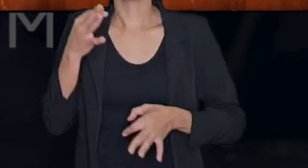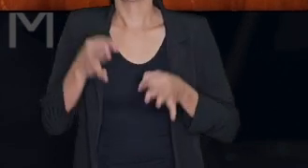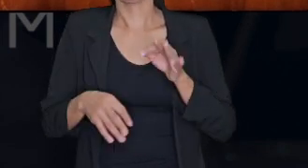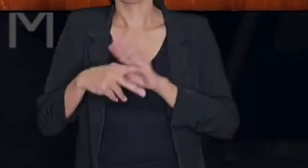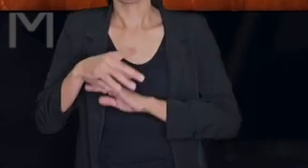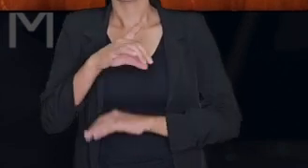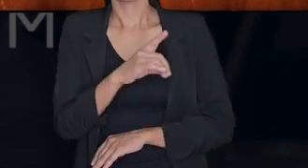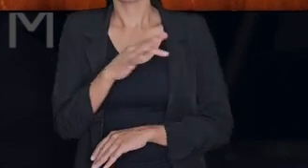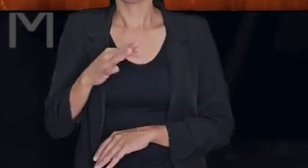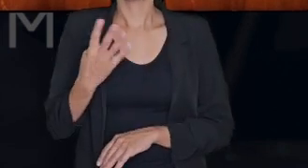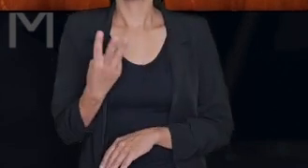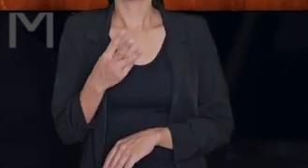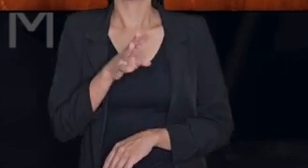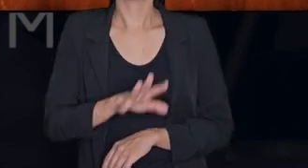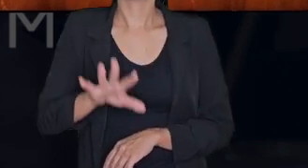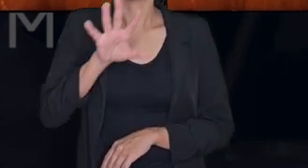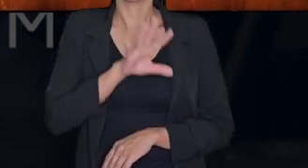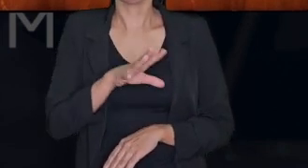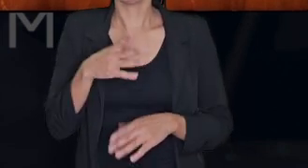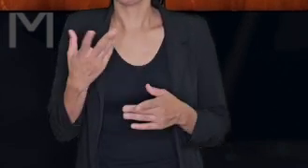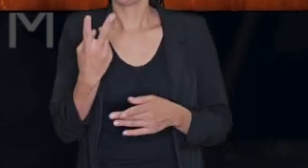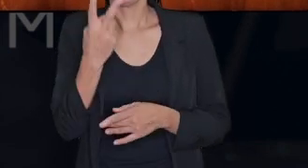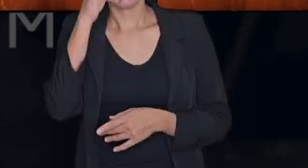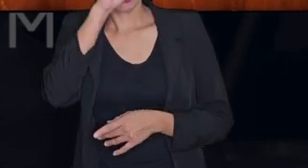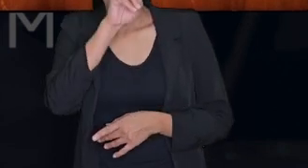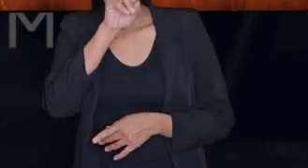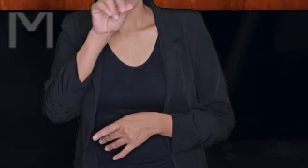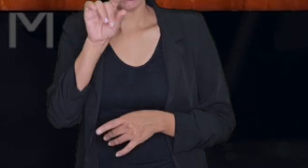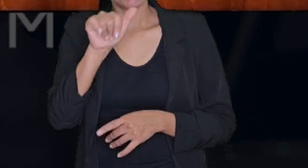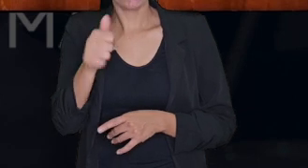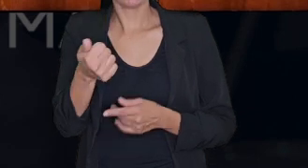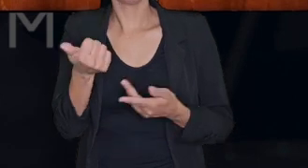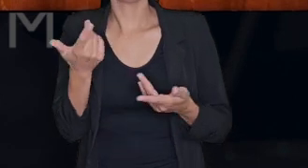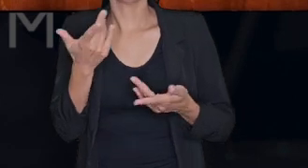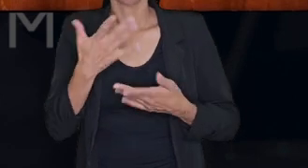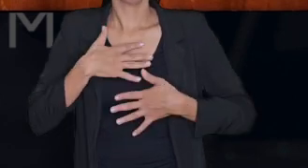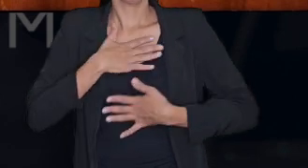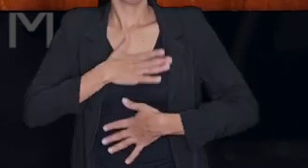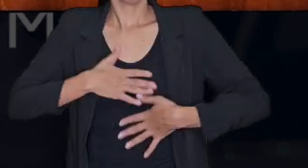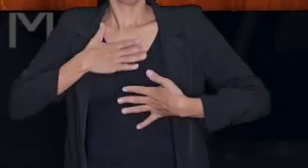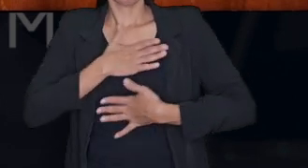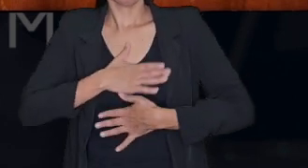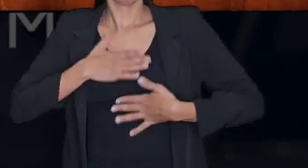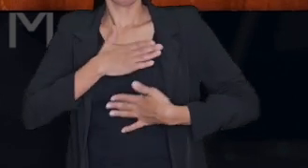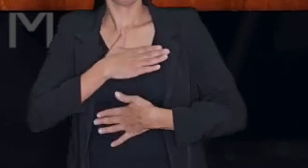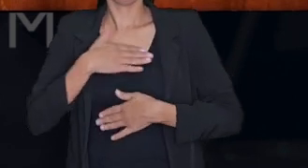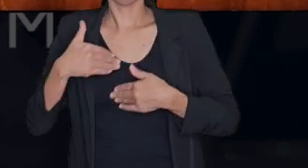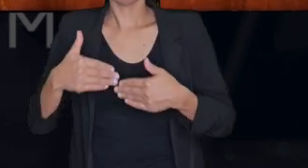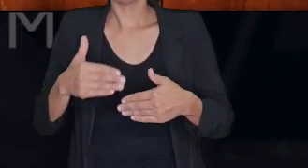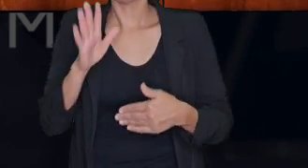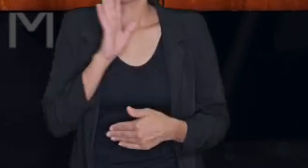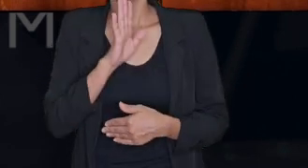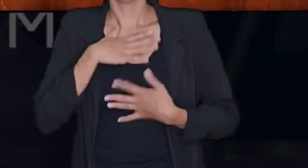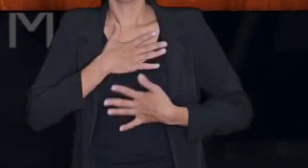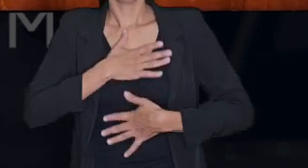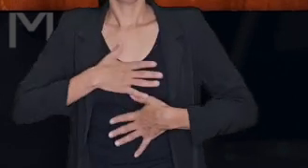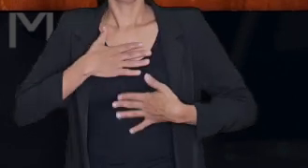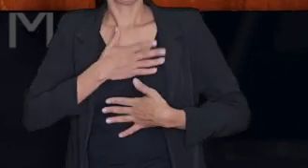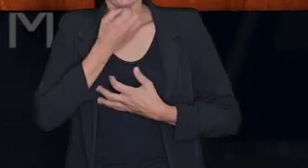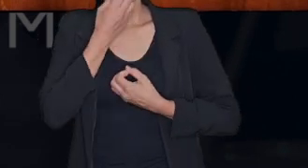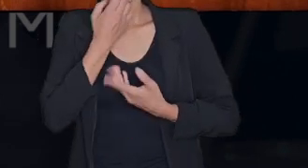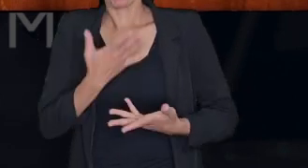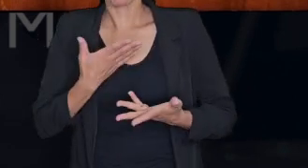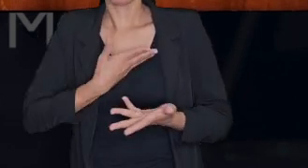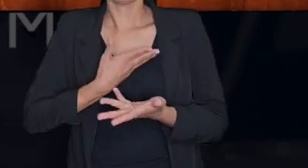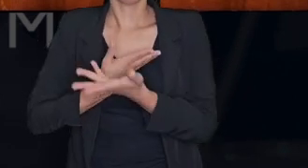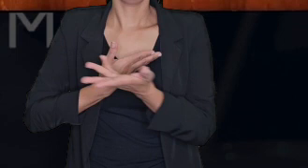à disposição aqui da Escola de Magistrados do TRF Terceira Região, e esses 2 dias foram agradabilíssimos,